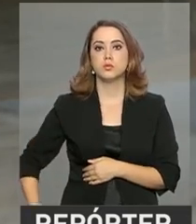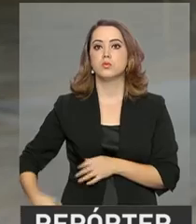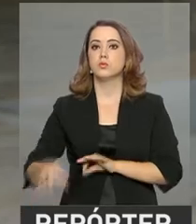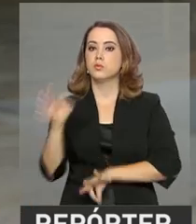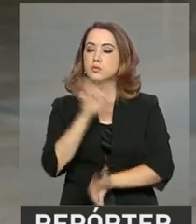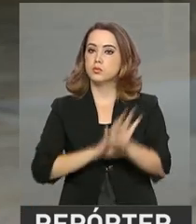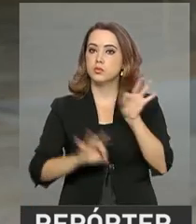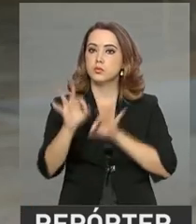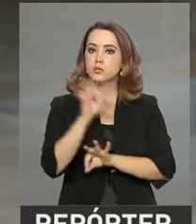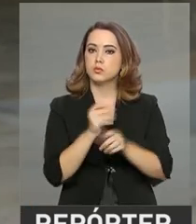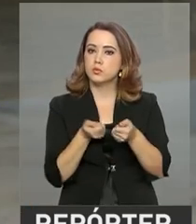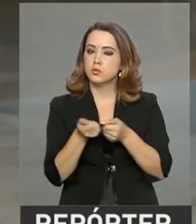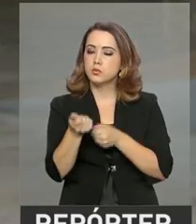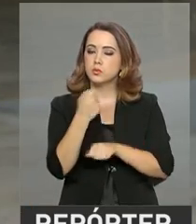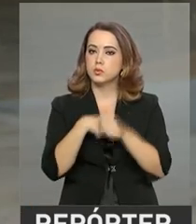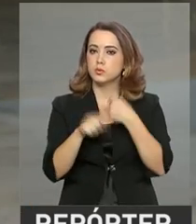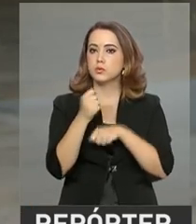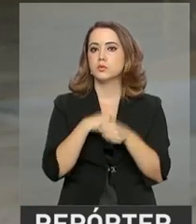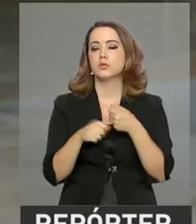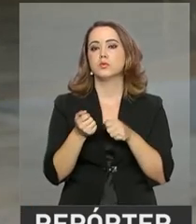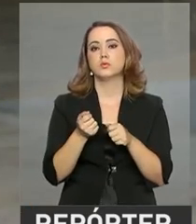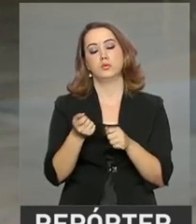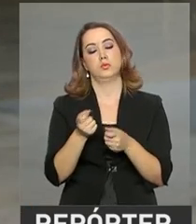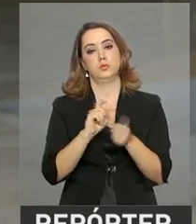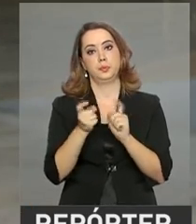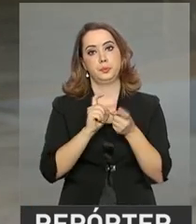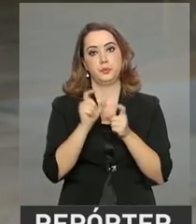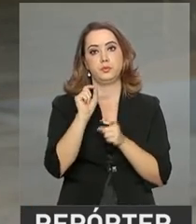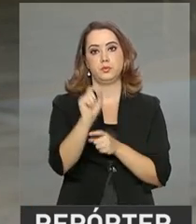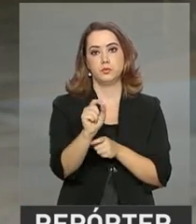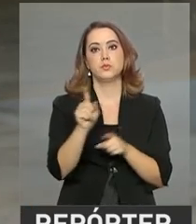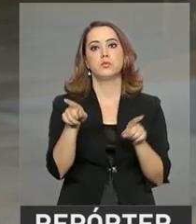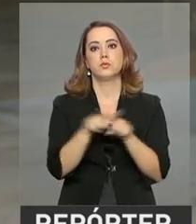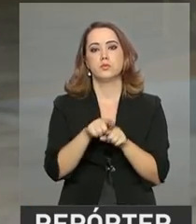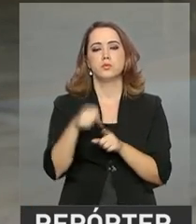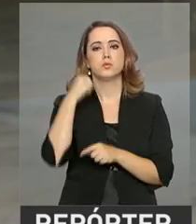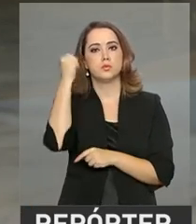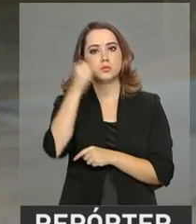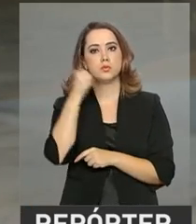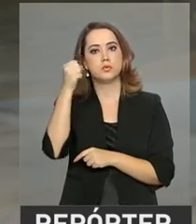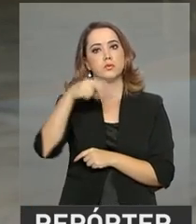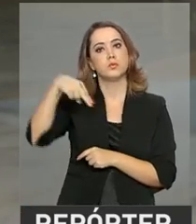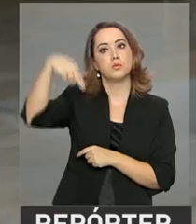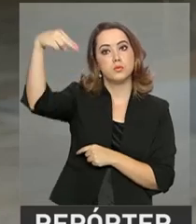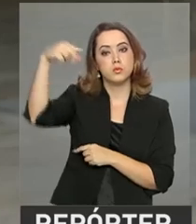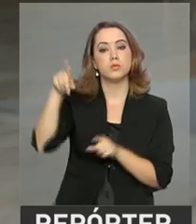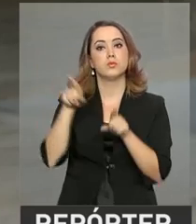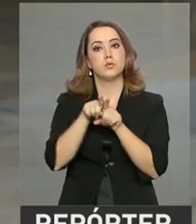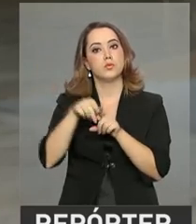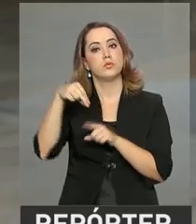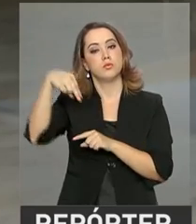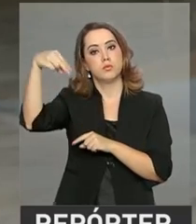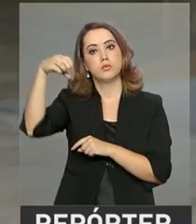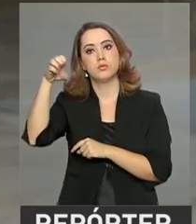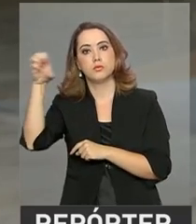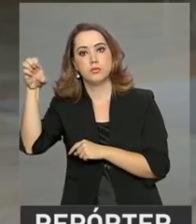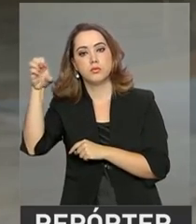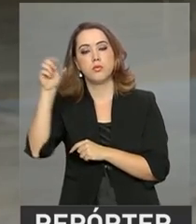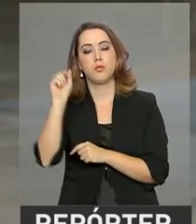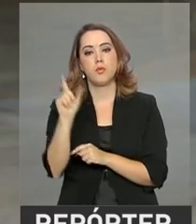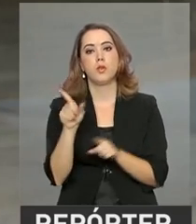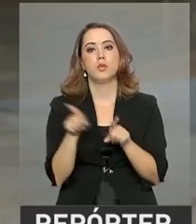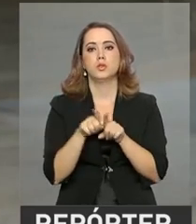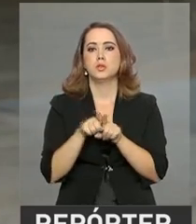e Gestão, Diogo Henrique de Oliveira, e com senadores da região Norte e Nordeste. Em pauta está a retomada de